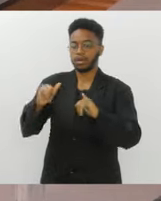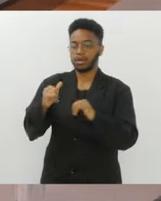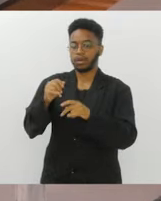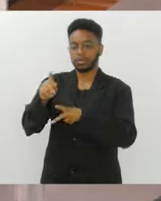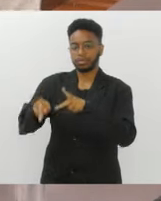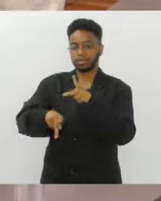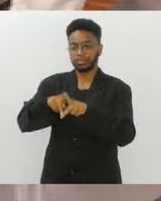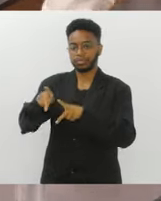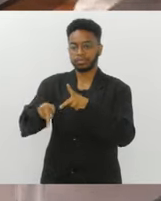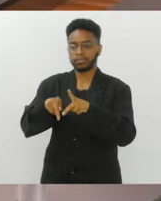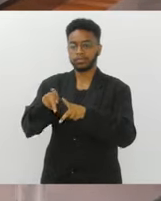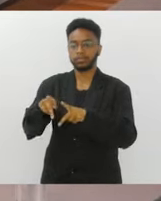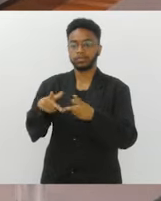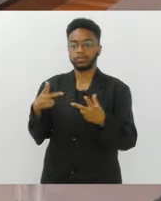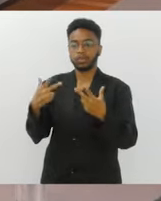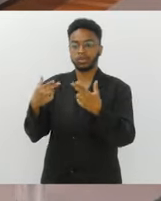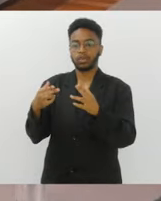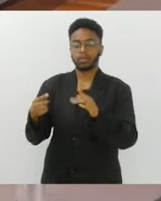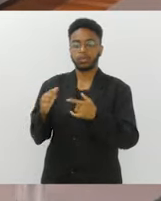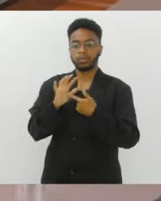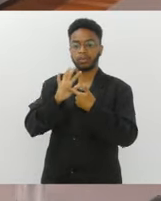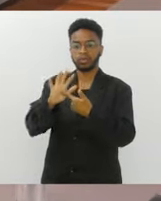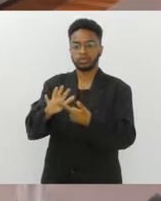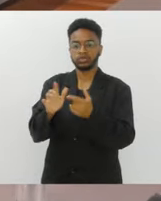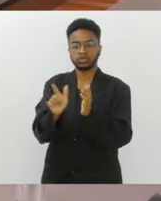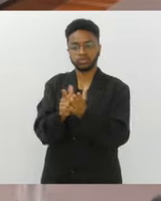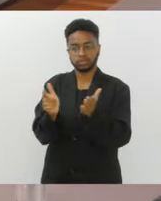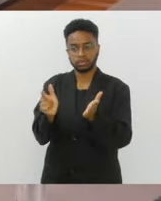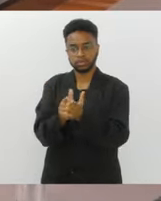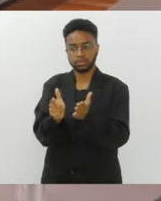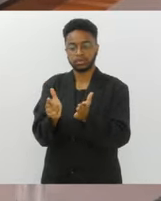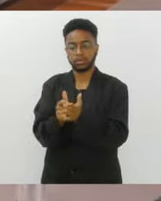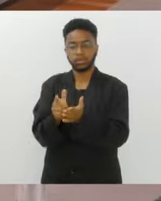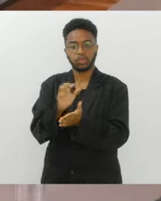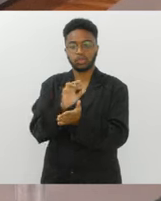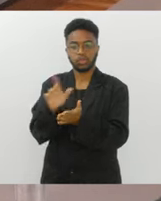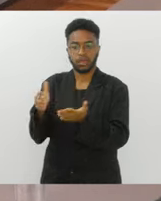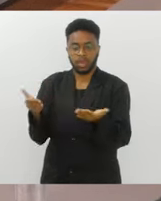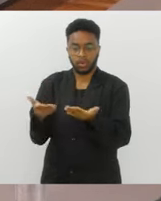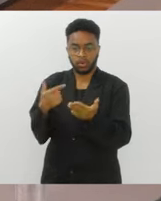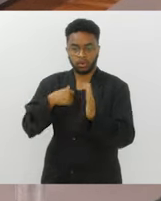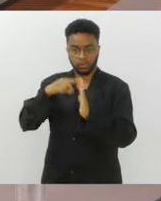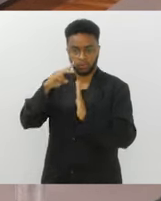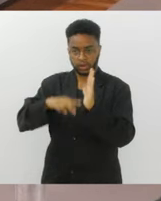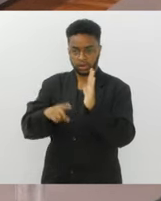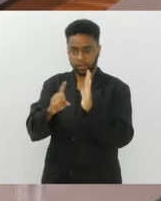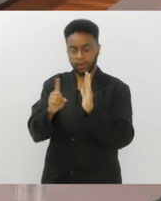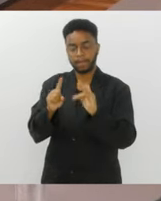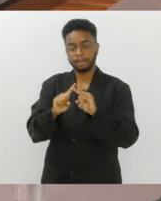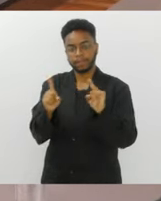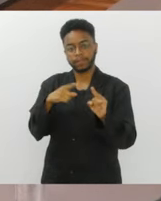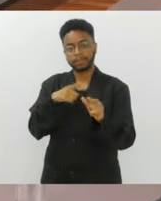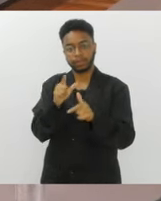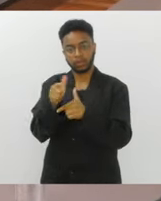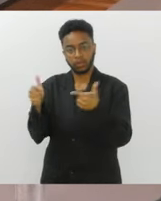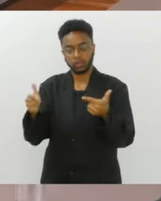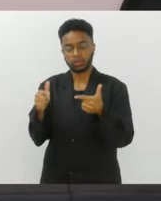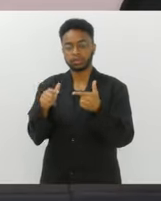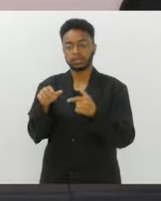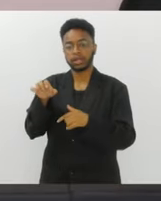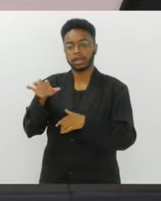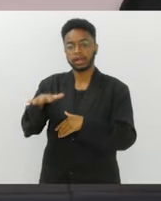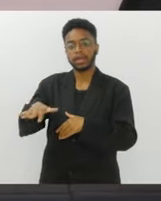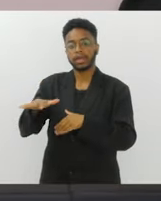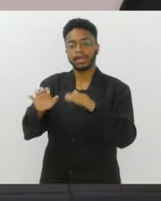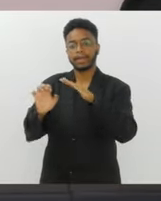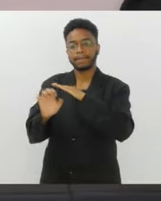conforme está noticiado em matéria no jornalística, não nessa que eu li, que a empresa do